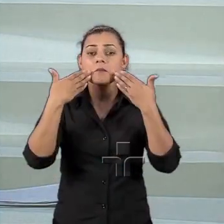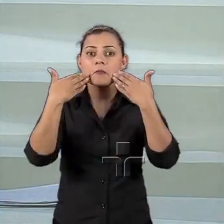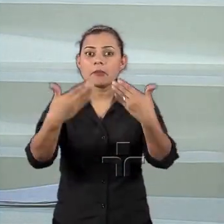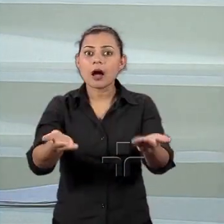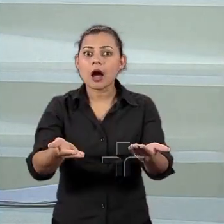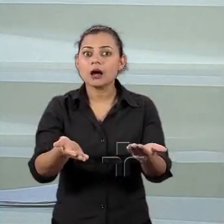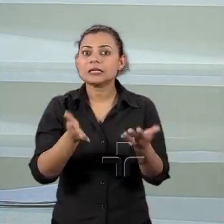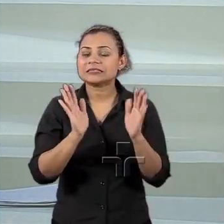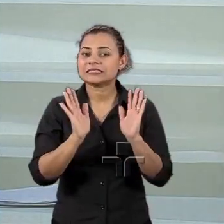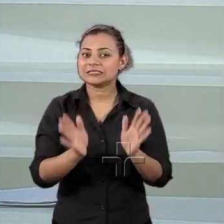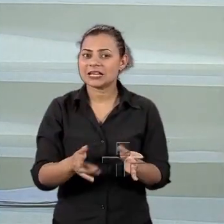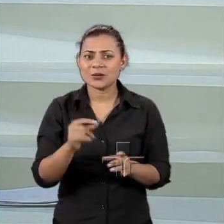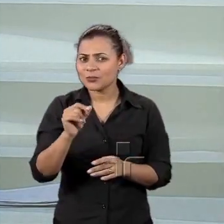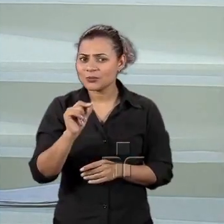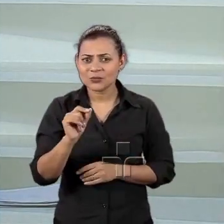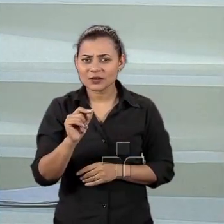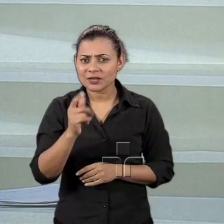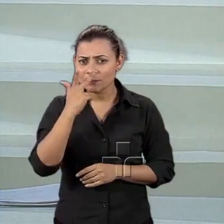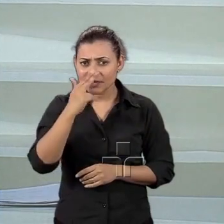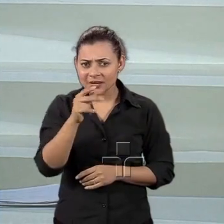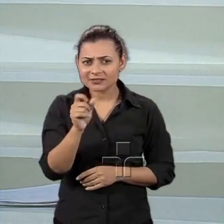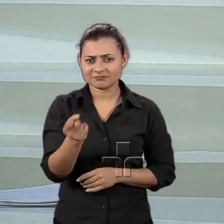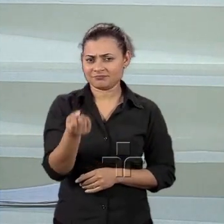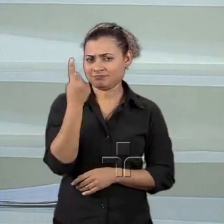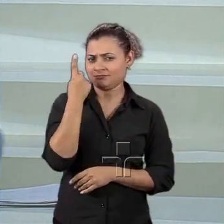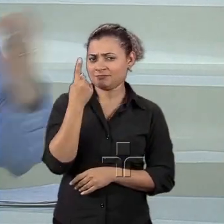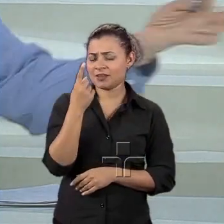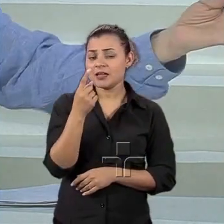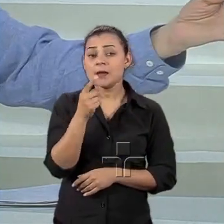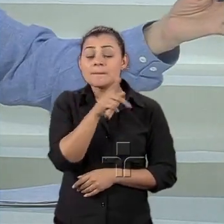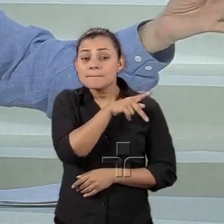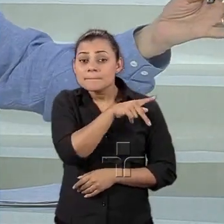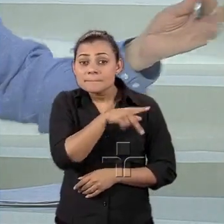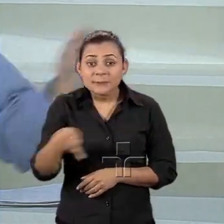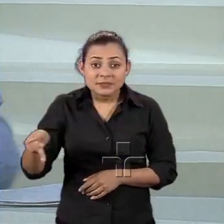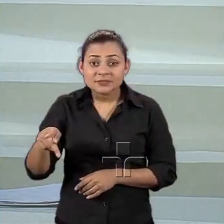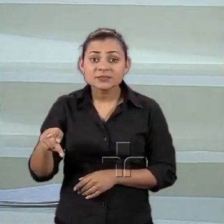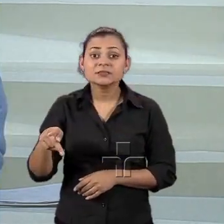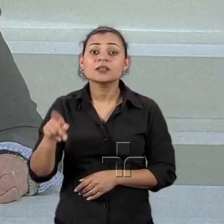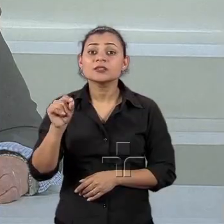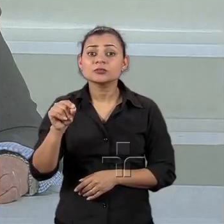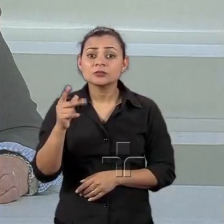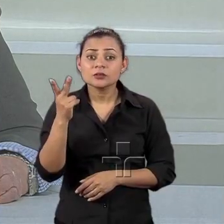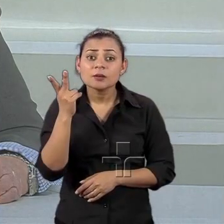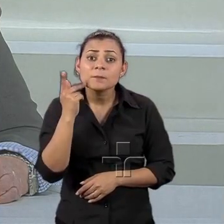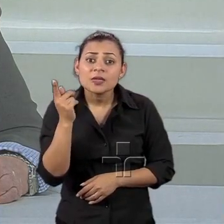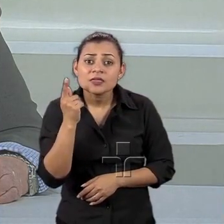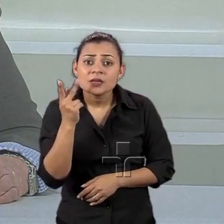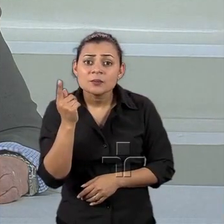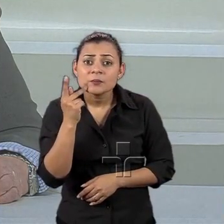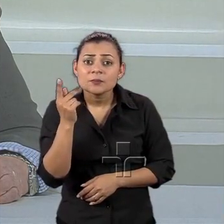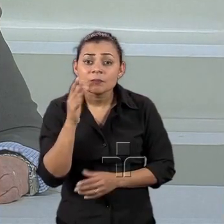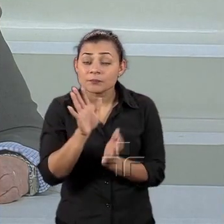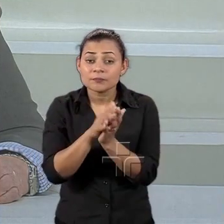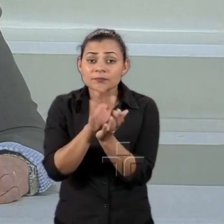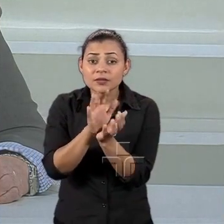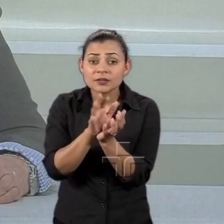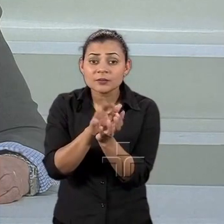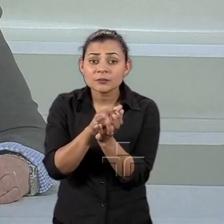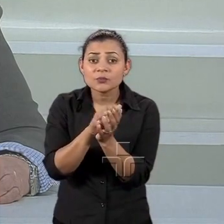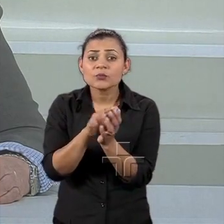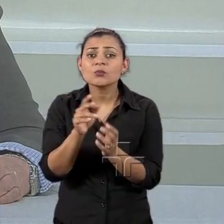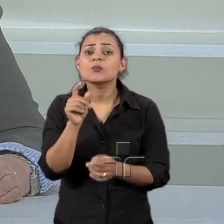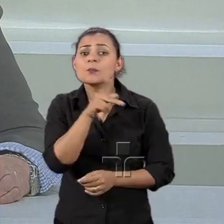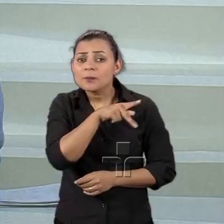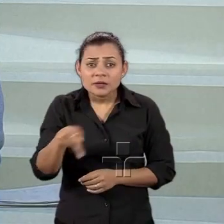estapafúrdias. O vice-presidente do PSDB em Pernambuco declarou apoio ao Bolsonaro. Quando o governador da rede, da Marina, declarou apoio